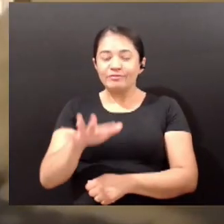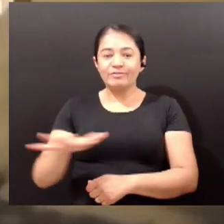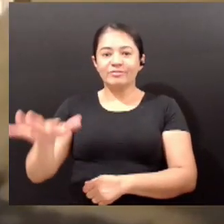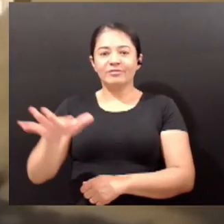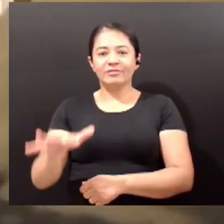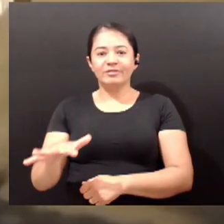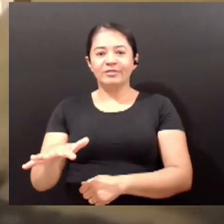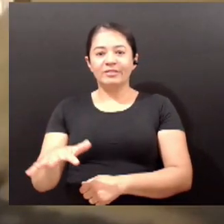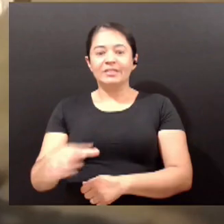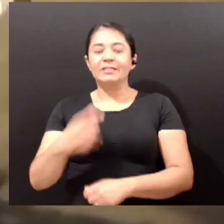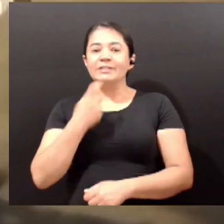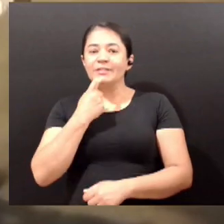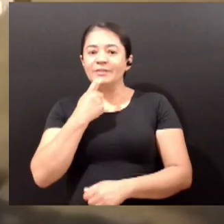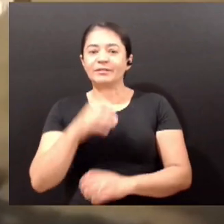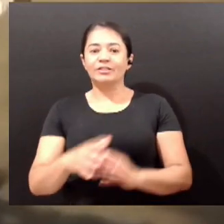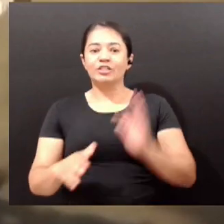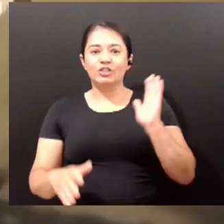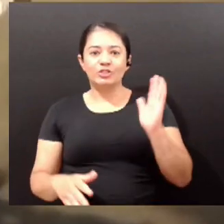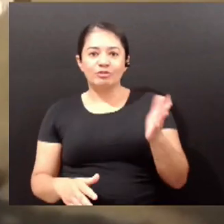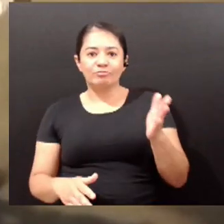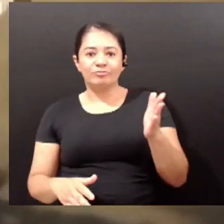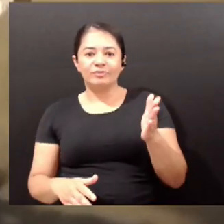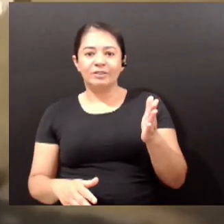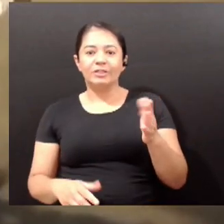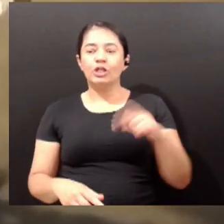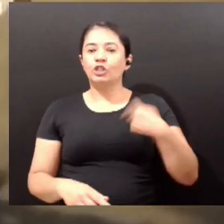Campinas, estamos em Americana,